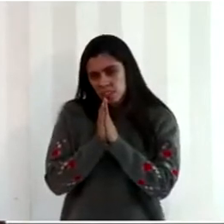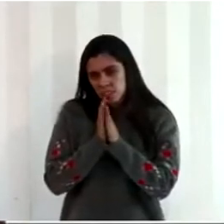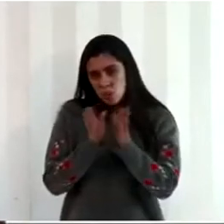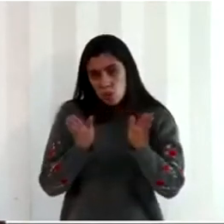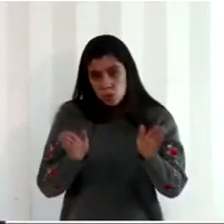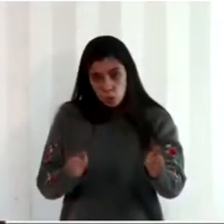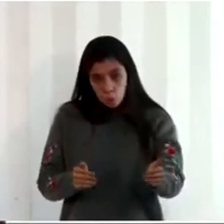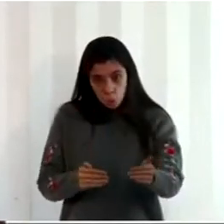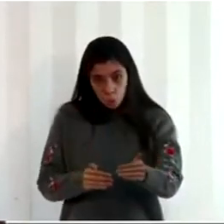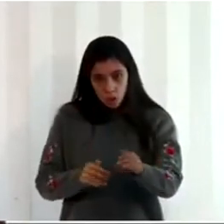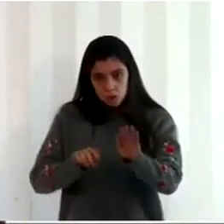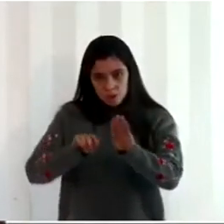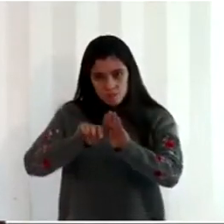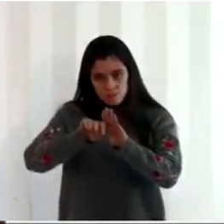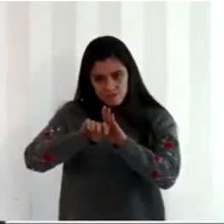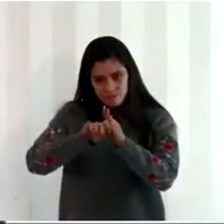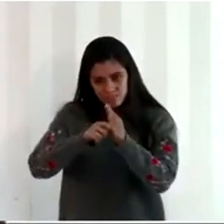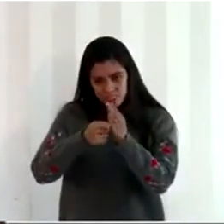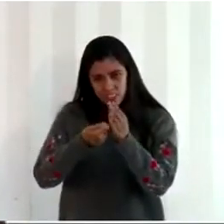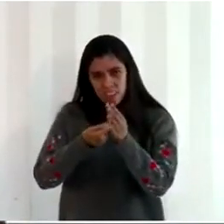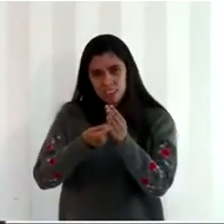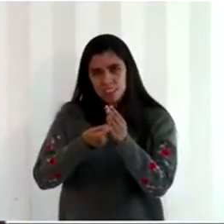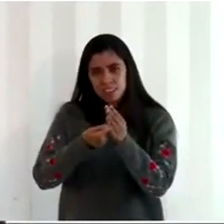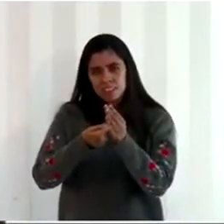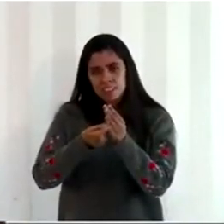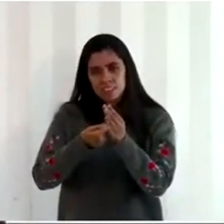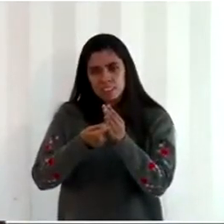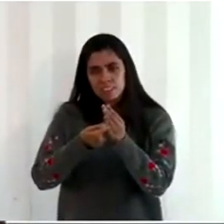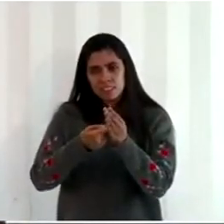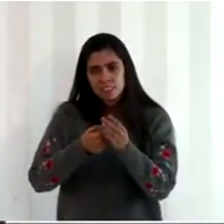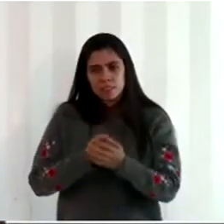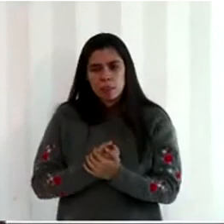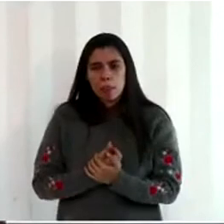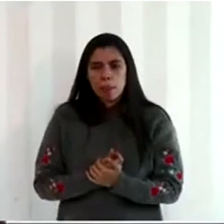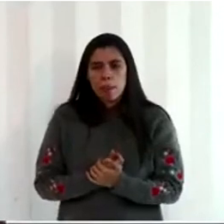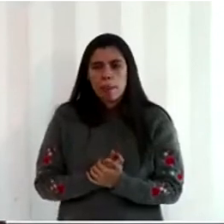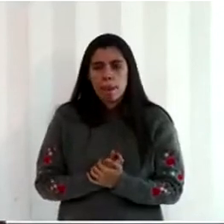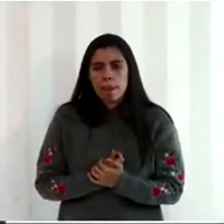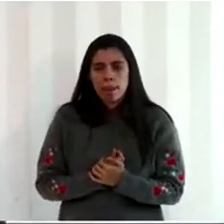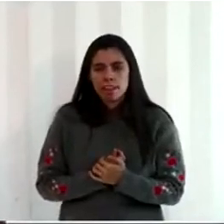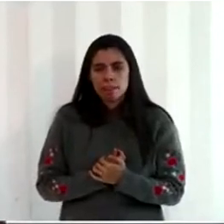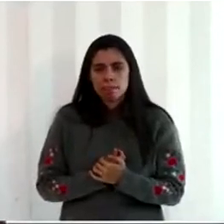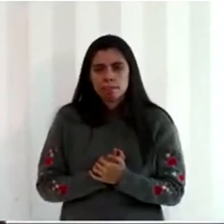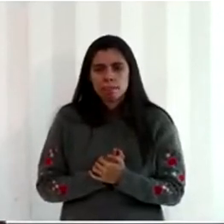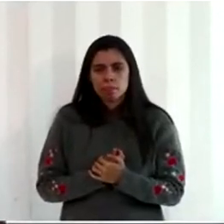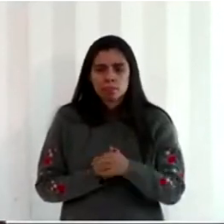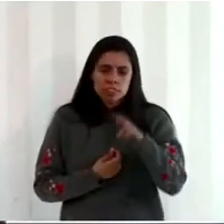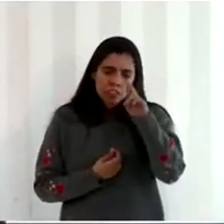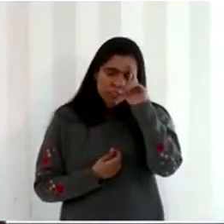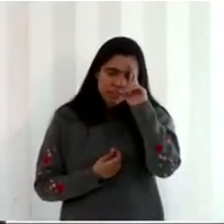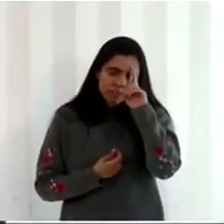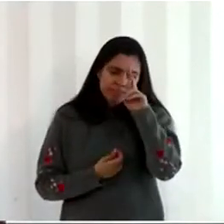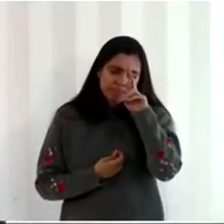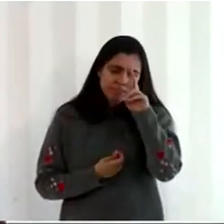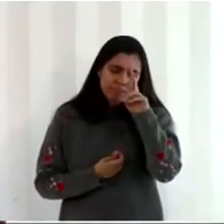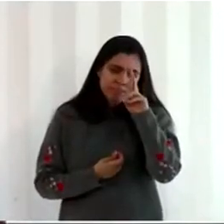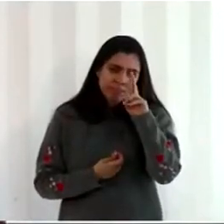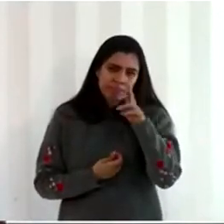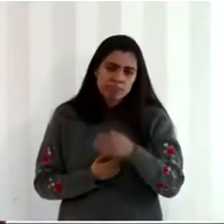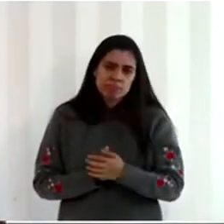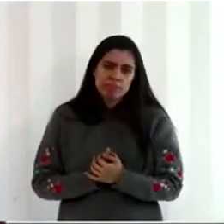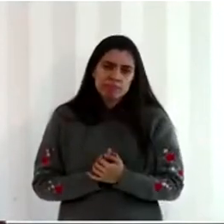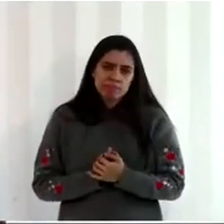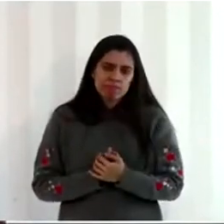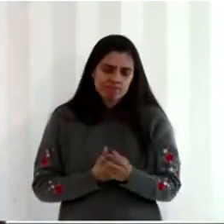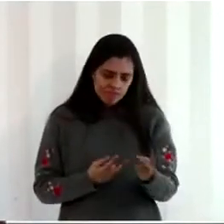Essa é aquela hora sua, pessoal. Pode fazer a devocional com a família, mas agora é só você. E fala, Senhor, há alguma coisa na minha vida